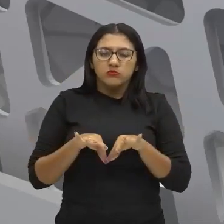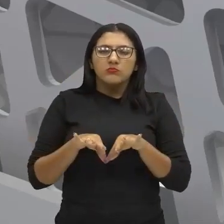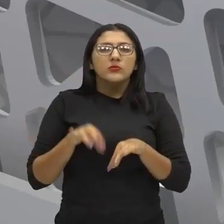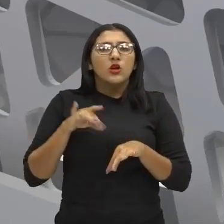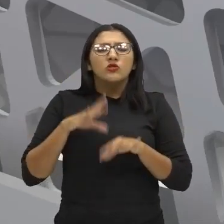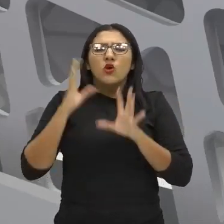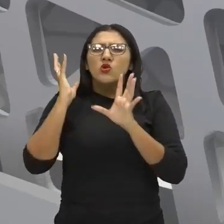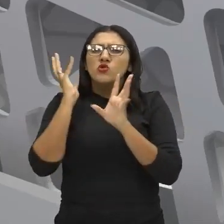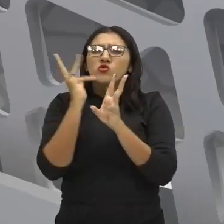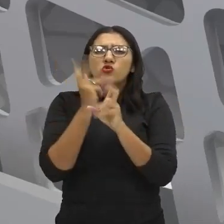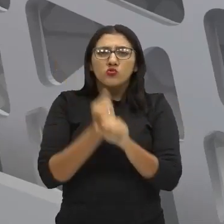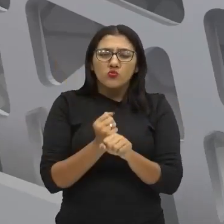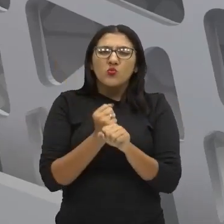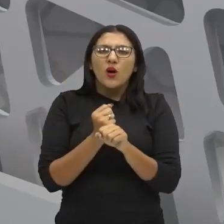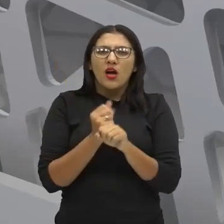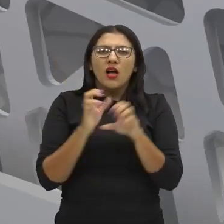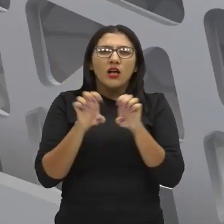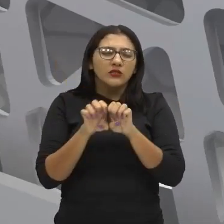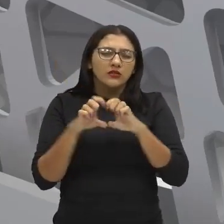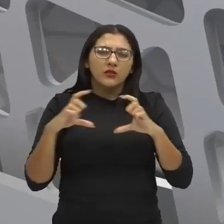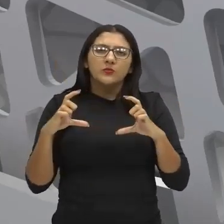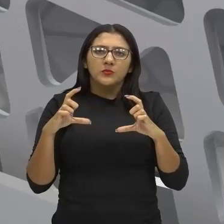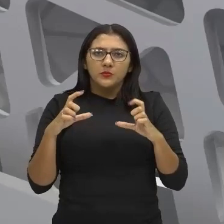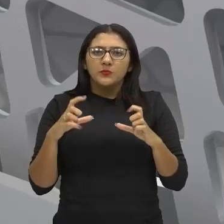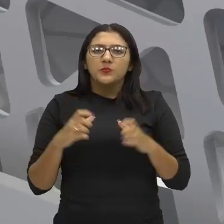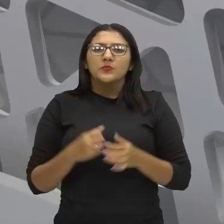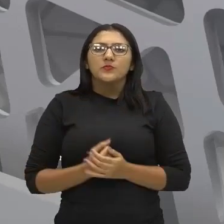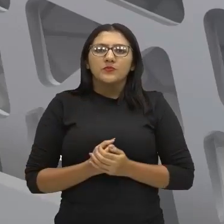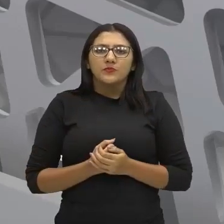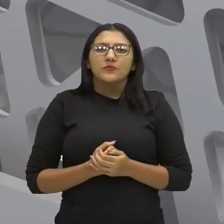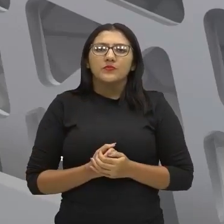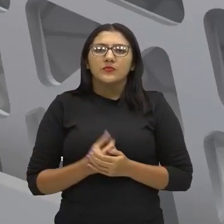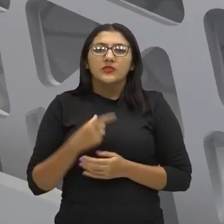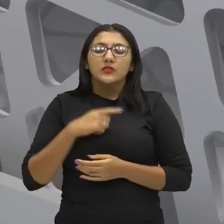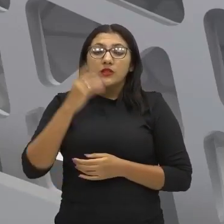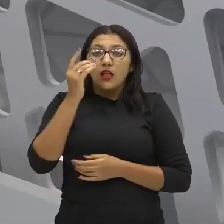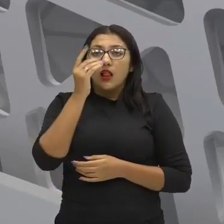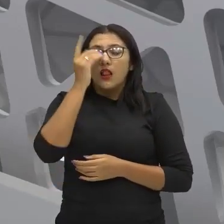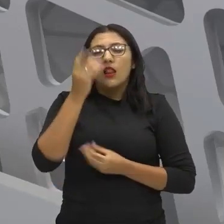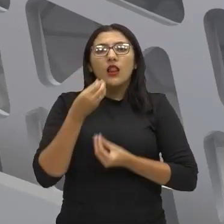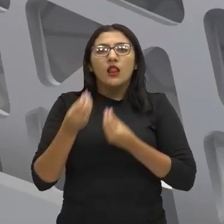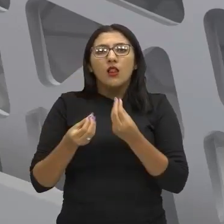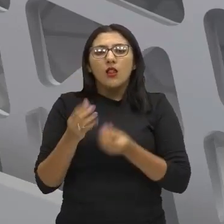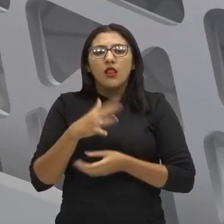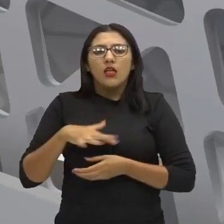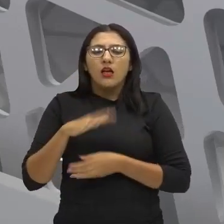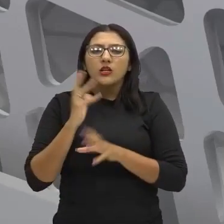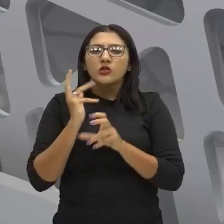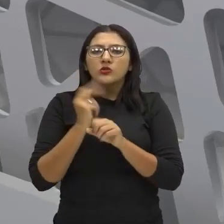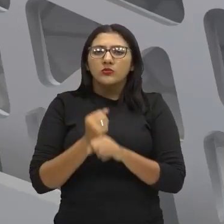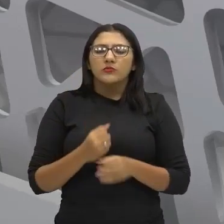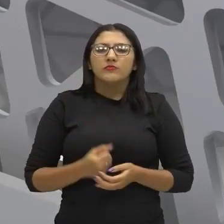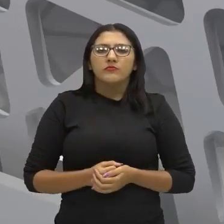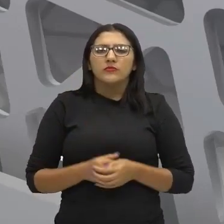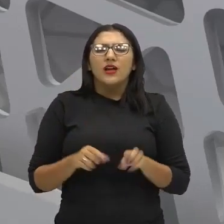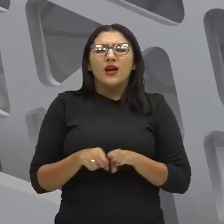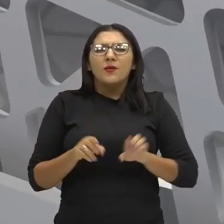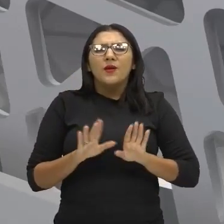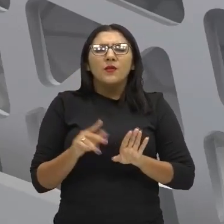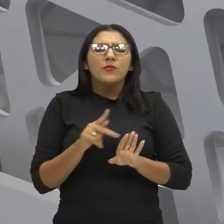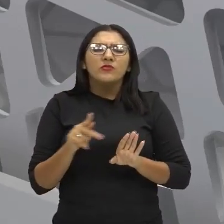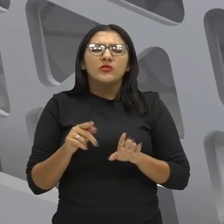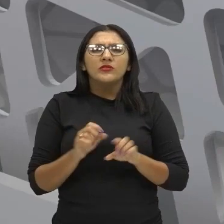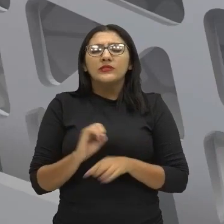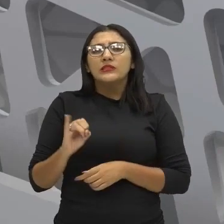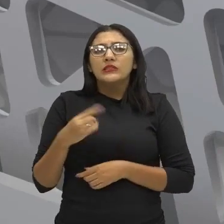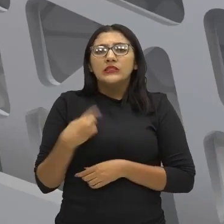que você some essa linguagem matemática que está aí. Você teve a ideia de como ficou o perímetro. Ah, professor, mas e se nós